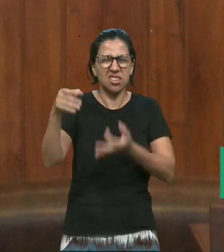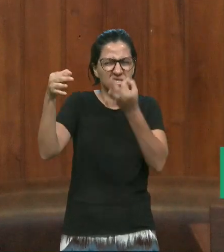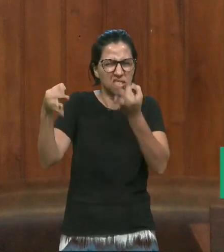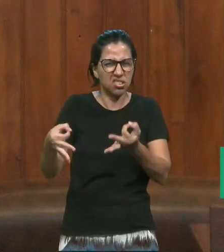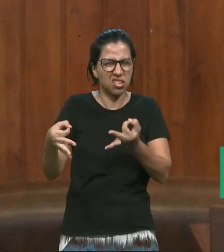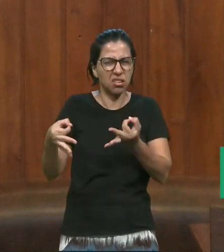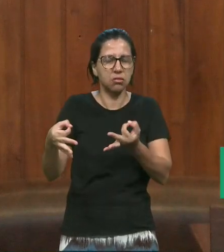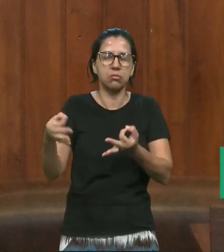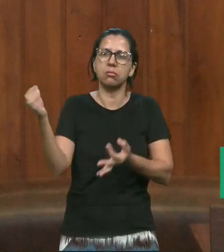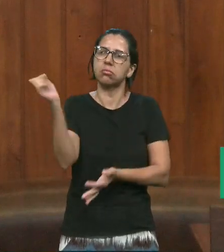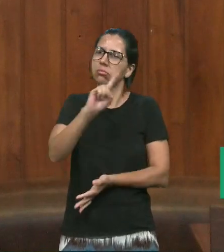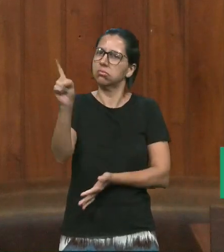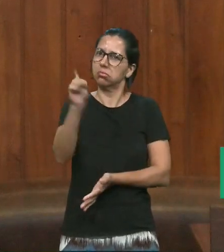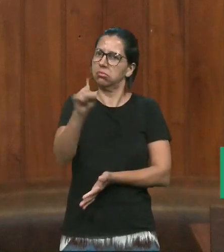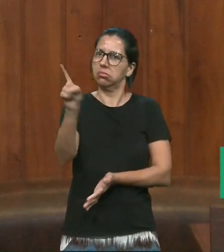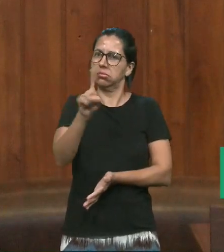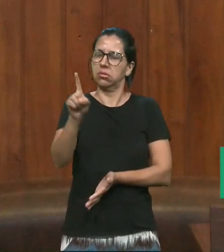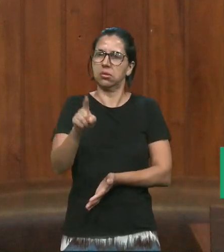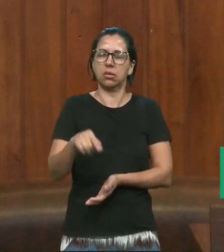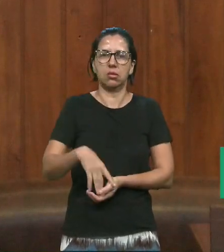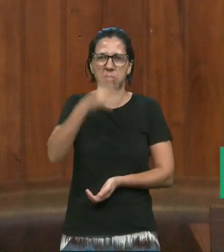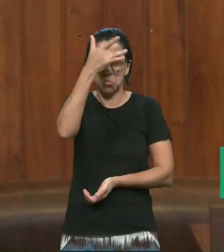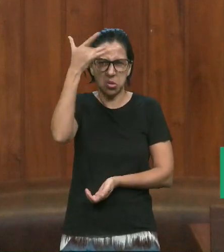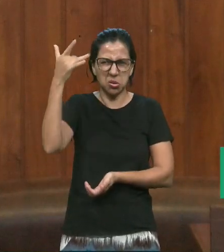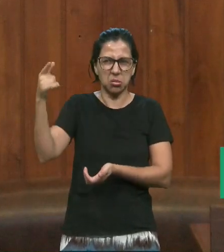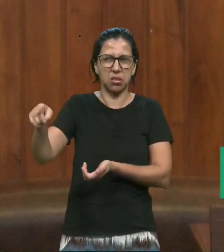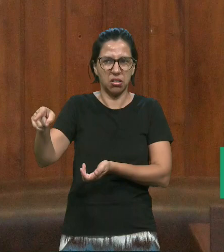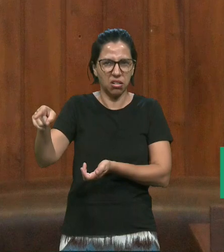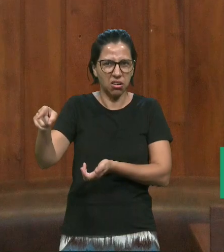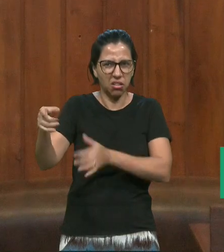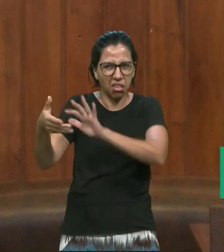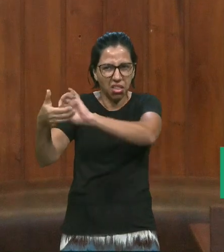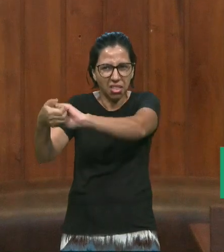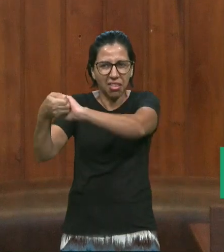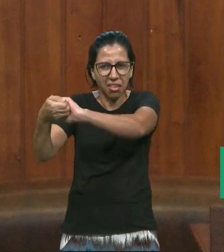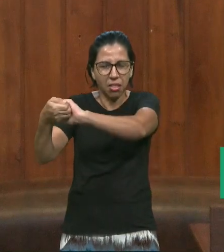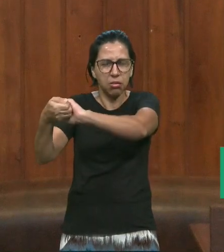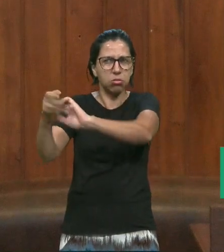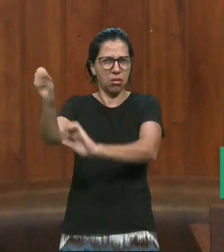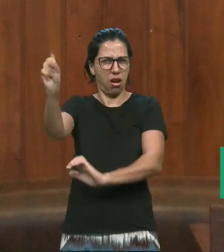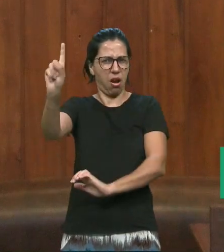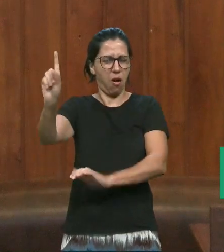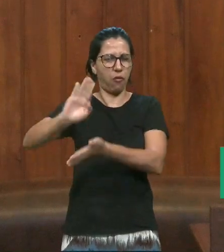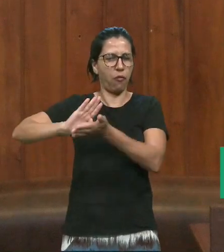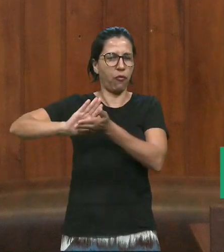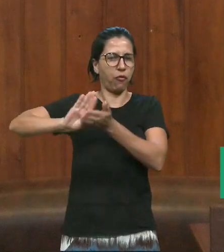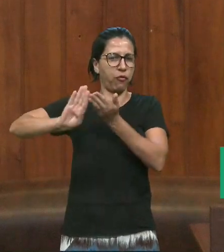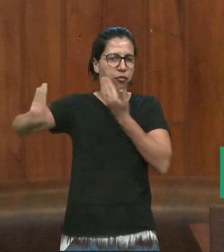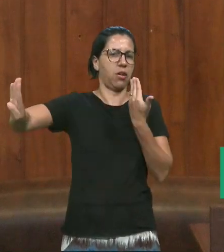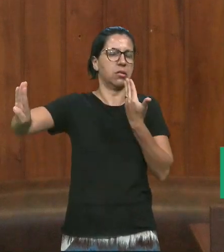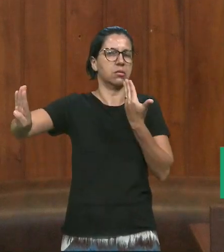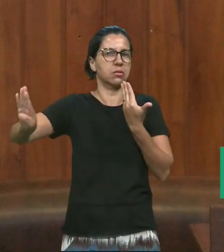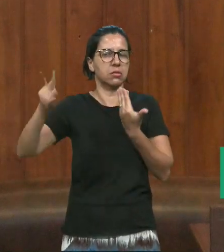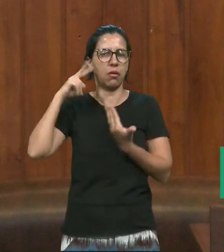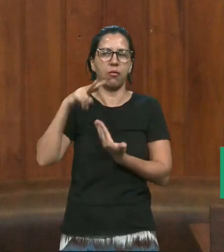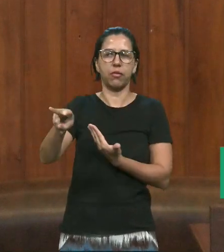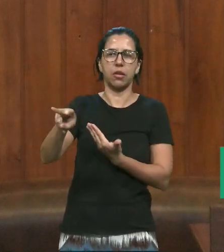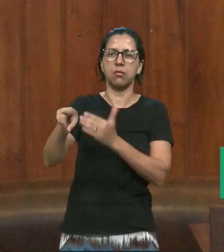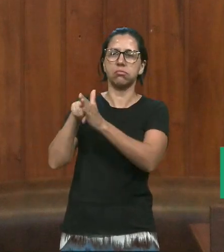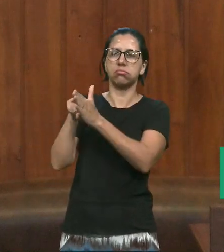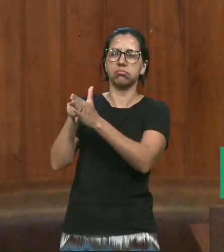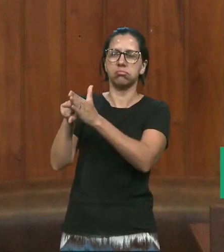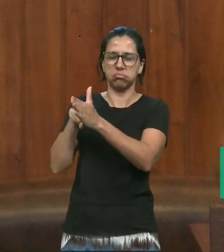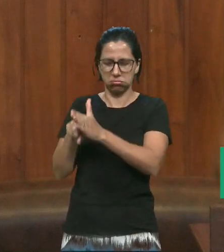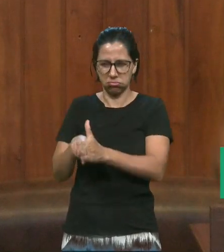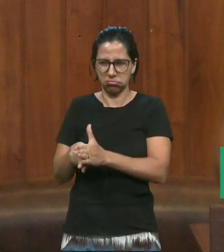justo. Você não pode jamais pegar na mão de um cara desse. A partir do momento que a população começar a analisar as ações dele,